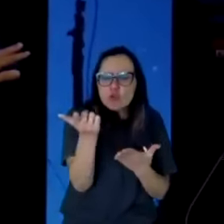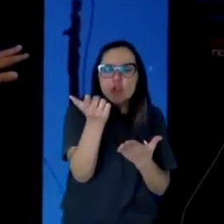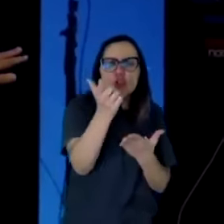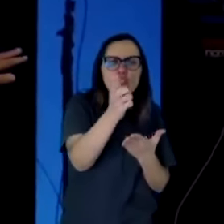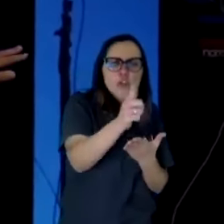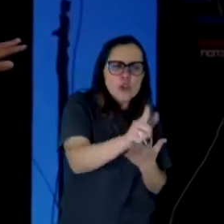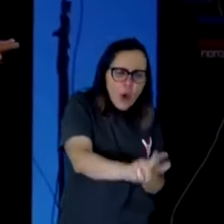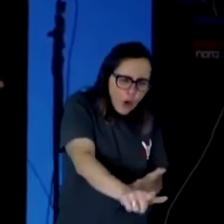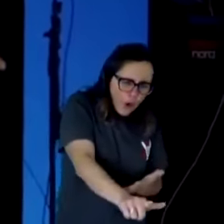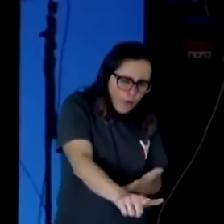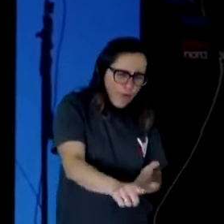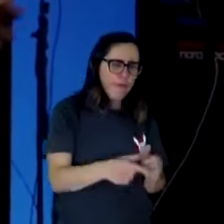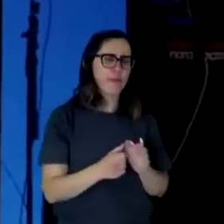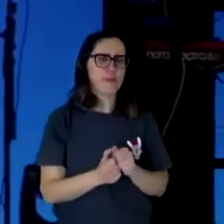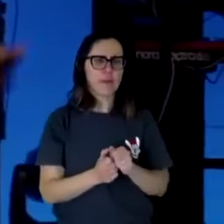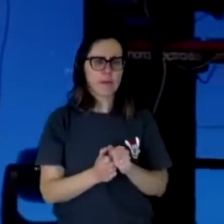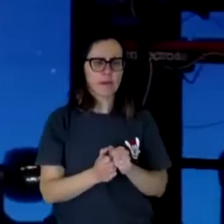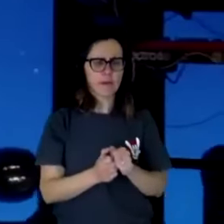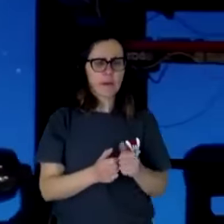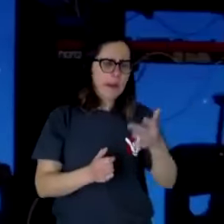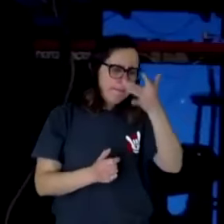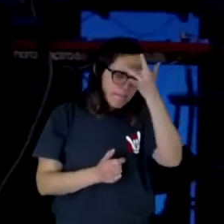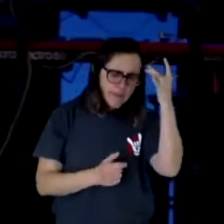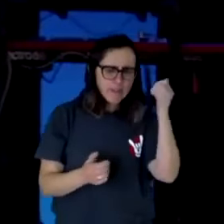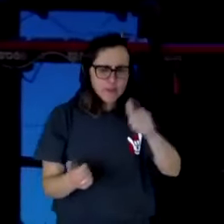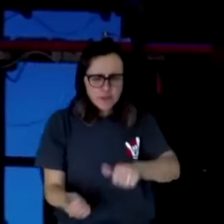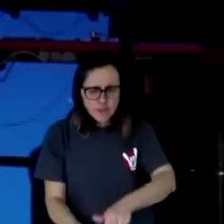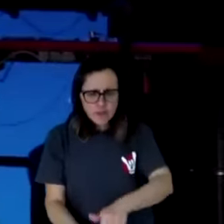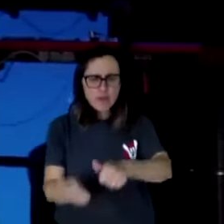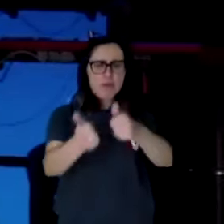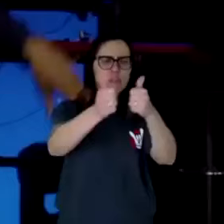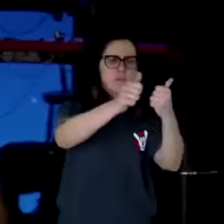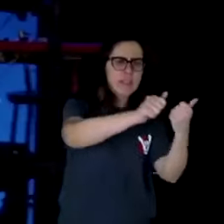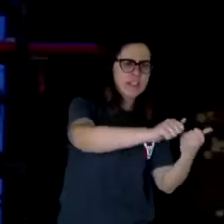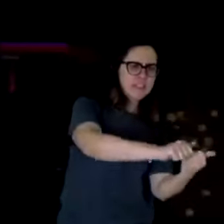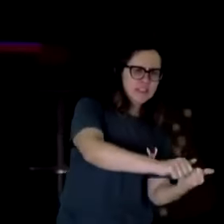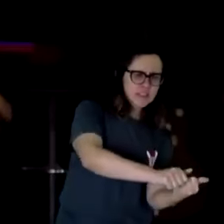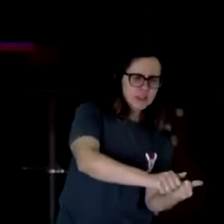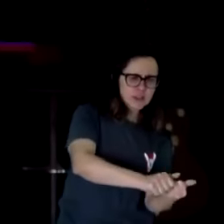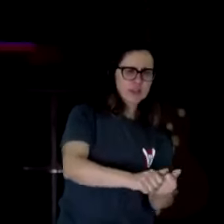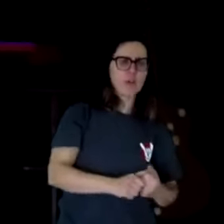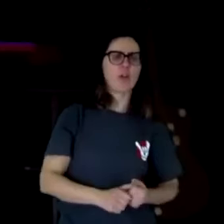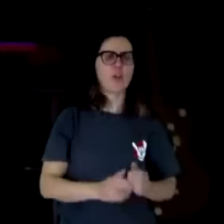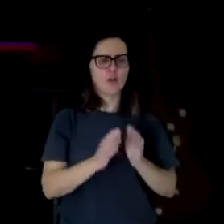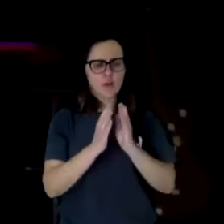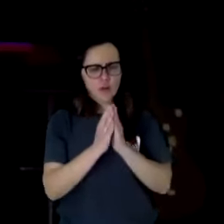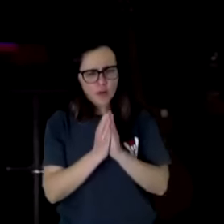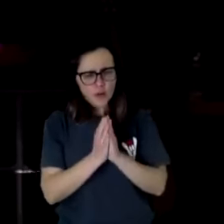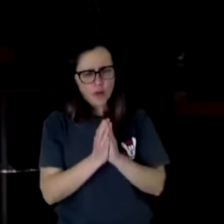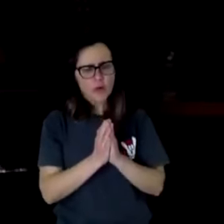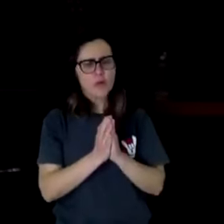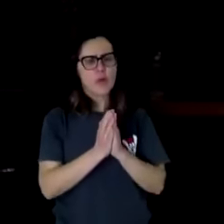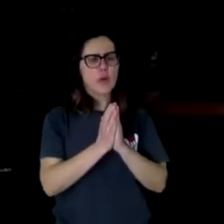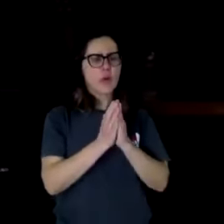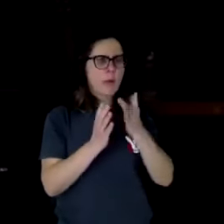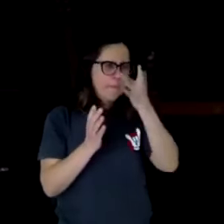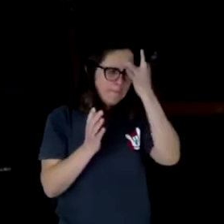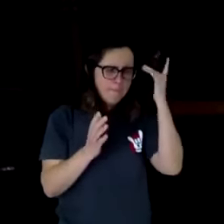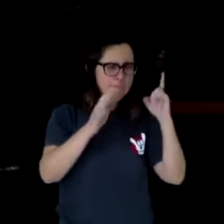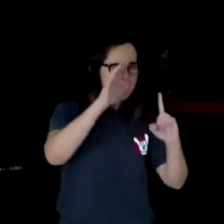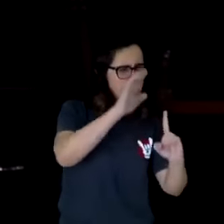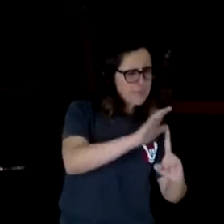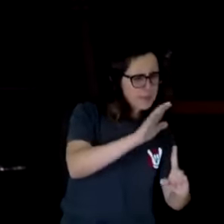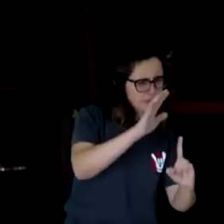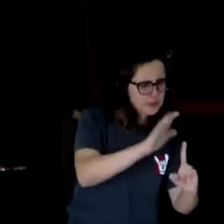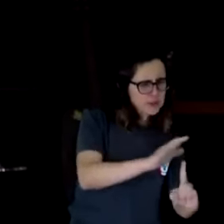de novo aí ele fez uma vigília e pôs as mãos sobre todo mundo e aí veio sobre eles o Espírito Santo e